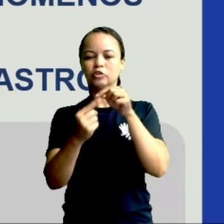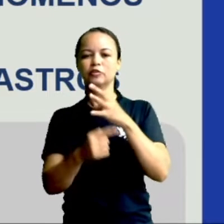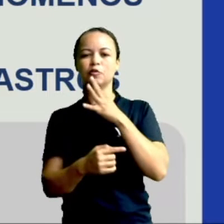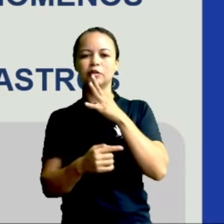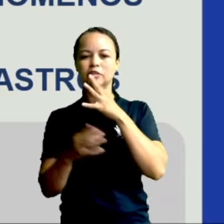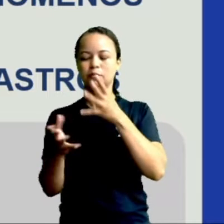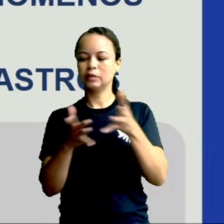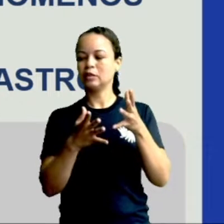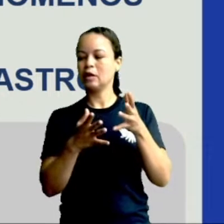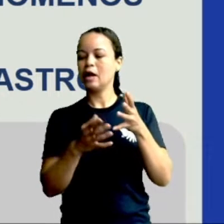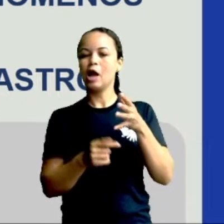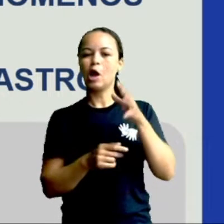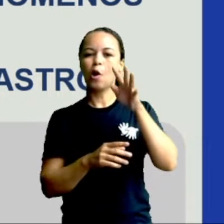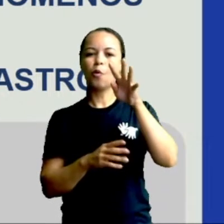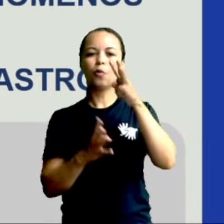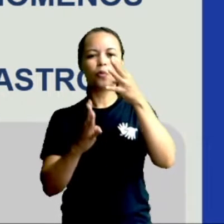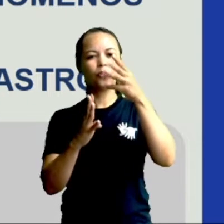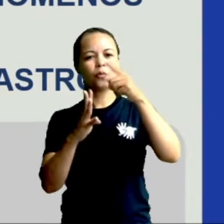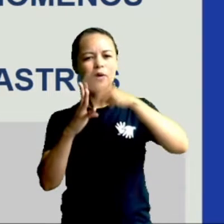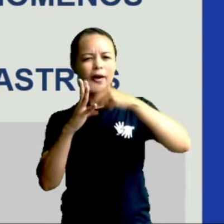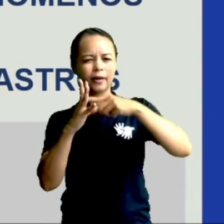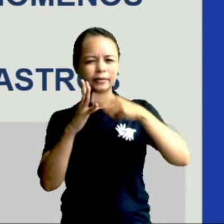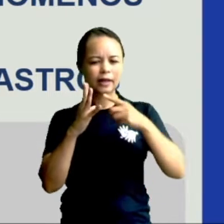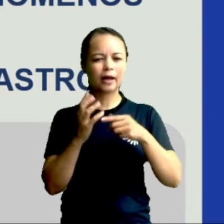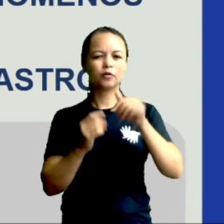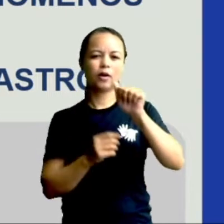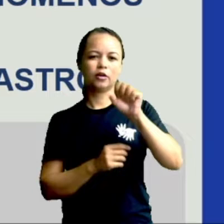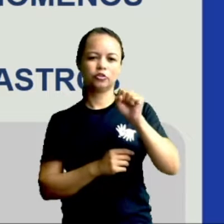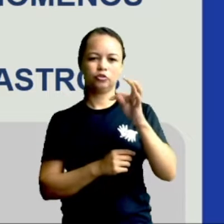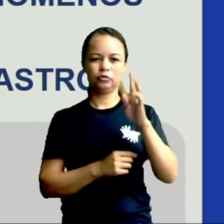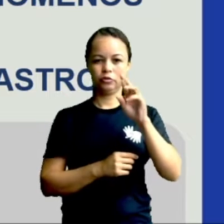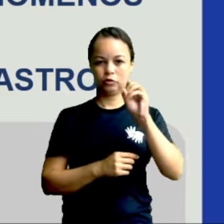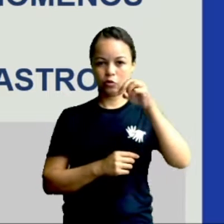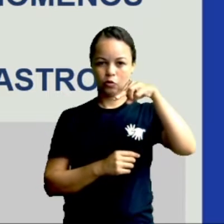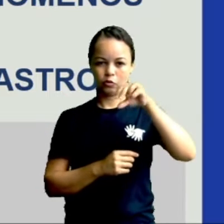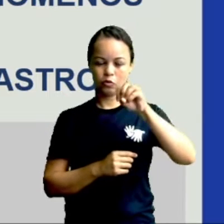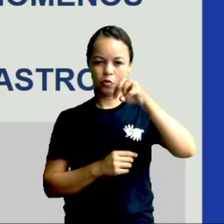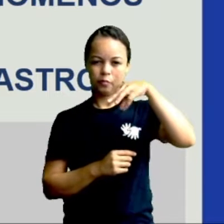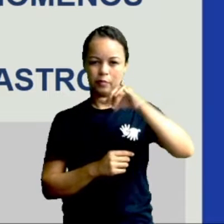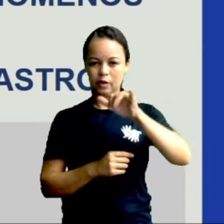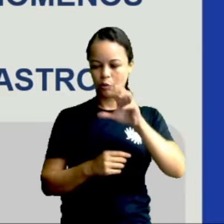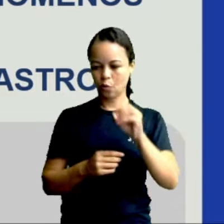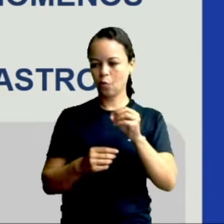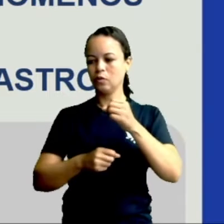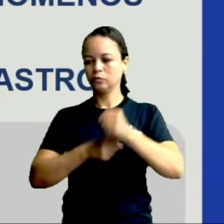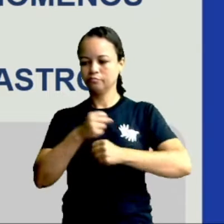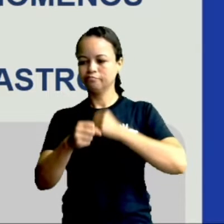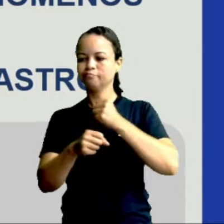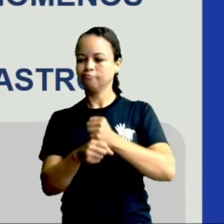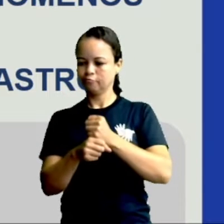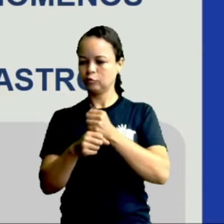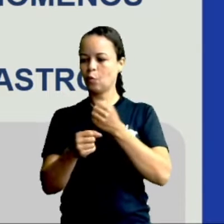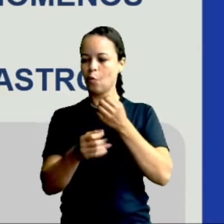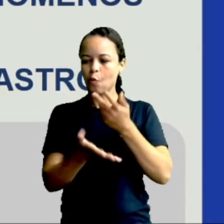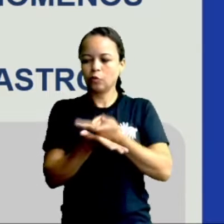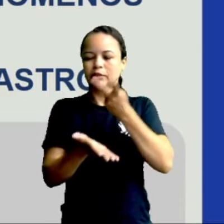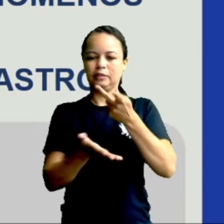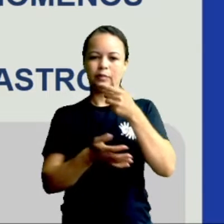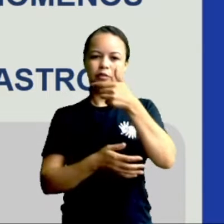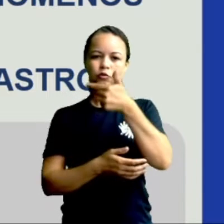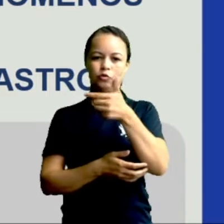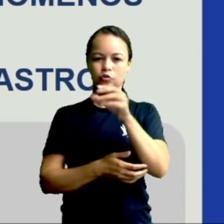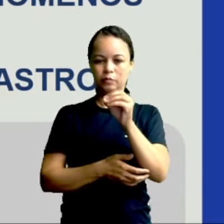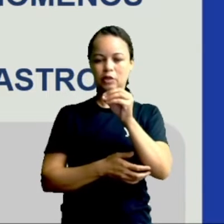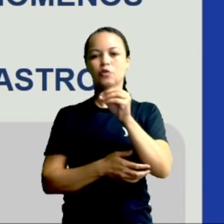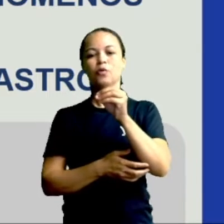calendário astronômico e os acontecimentos de 2021. A habilidade é identificar os fenômenos